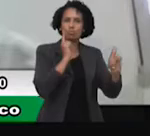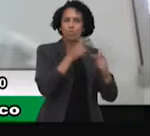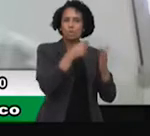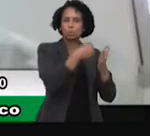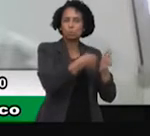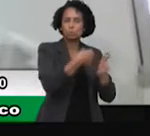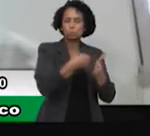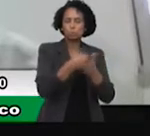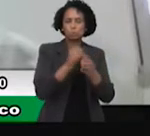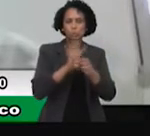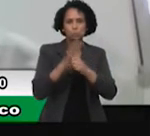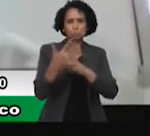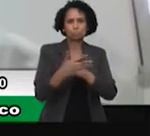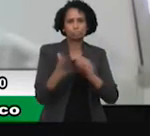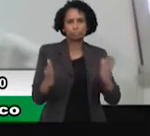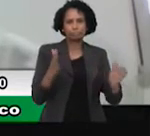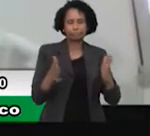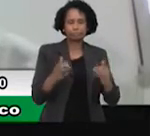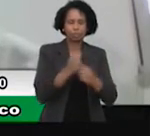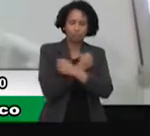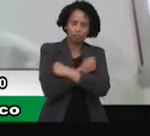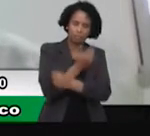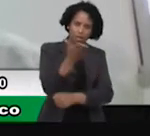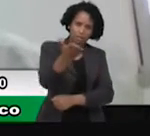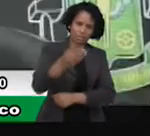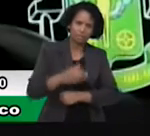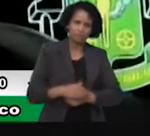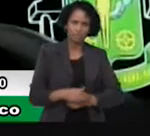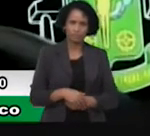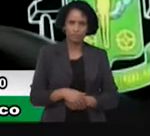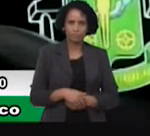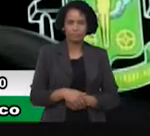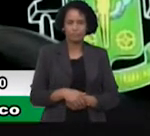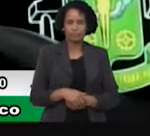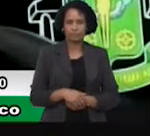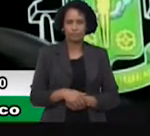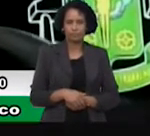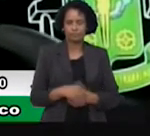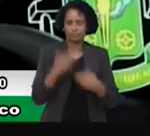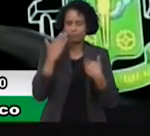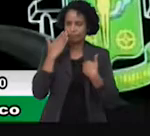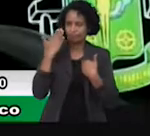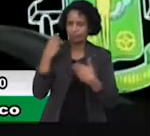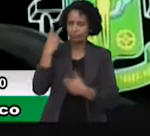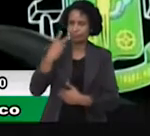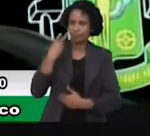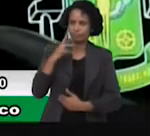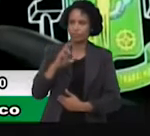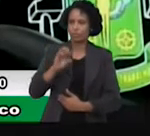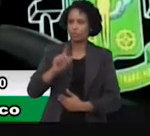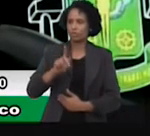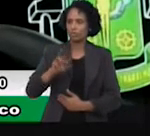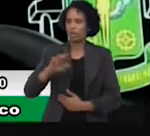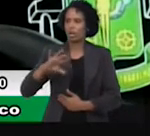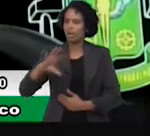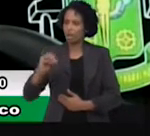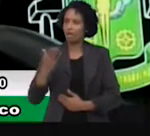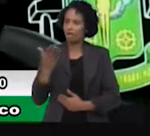enfrentar esse ano. Um abraço a todos. Obrigado, vereador Rogério Santos. Dizer